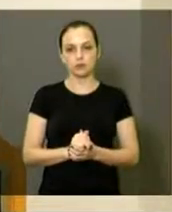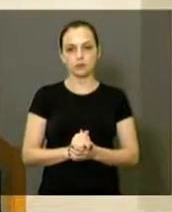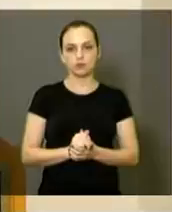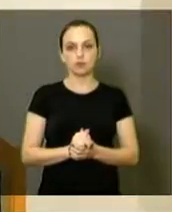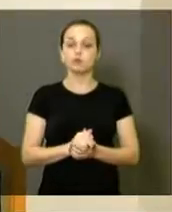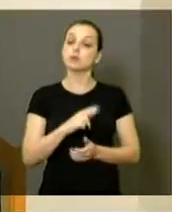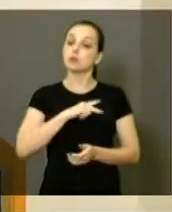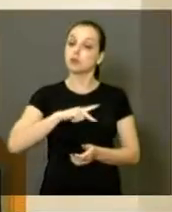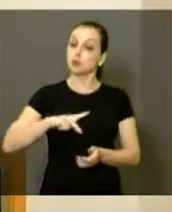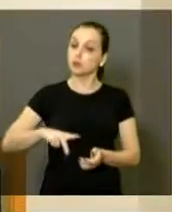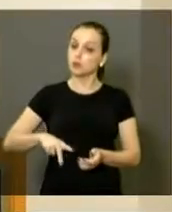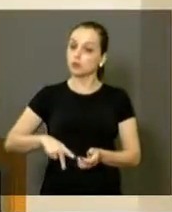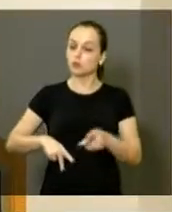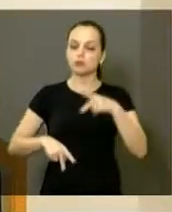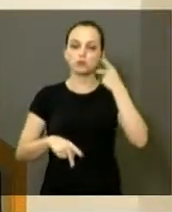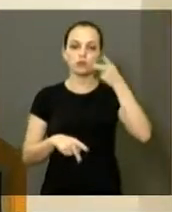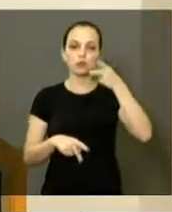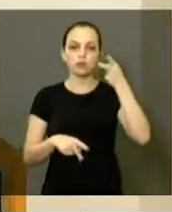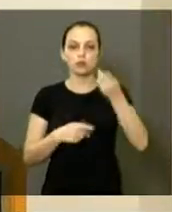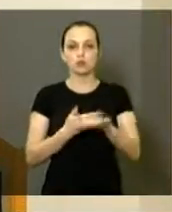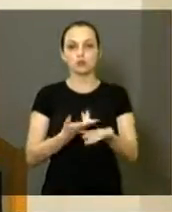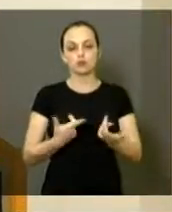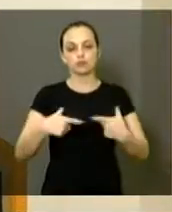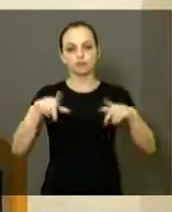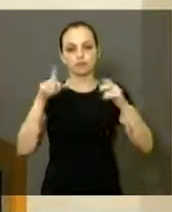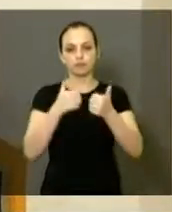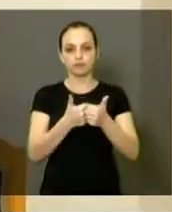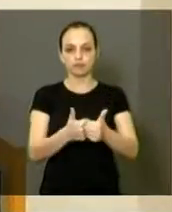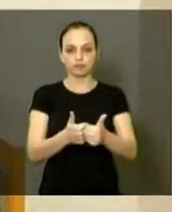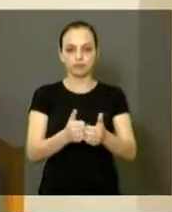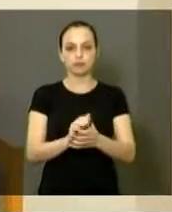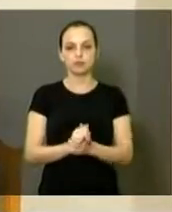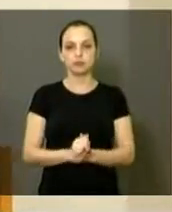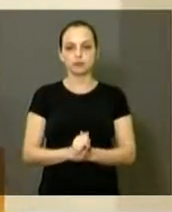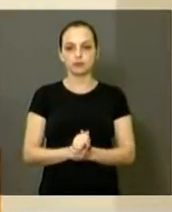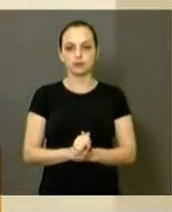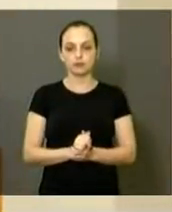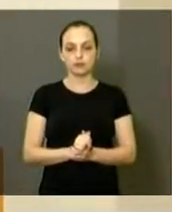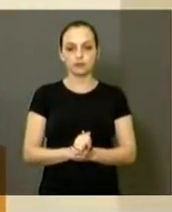Boa noite, presidente, vereadores, a todos que nos assistem.